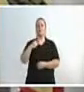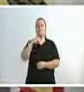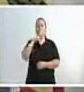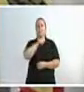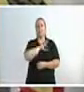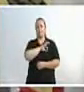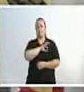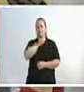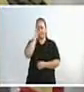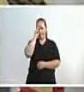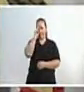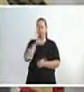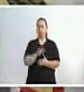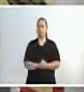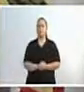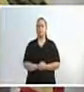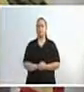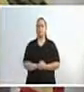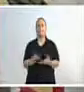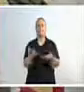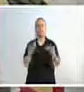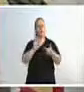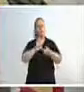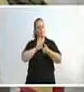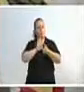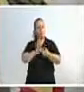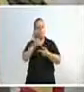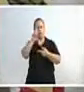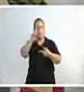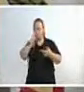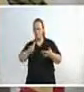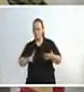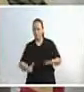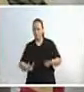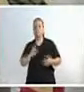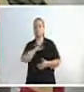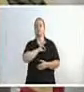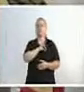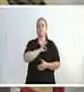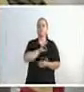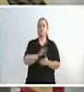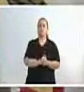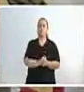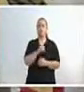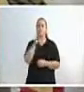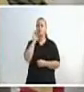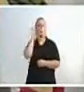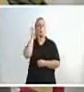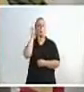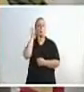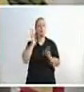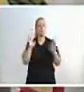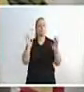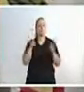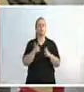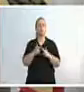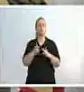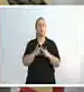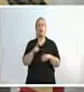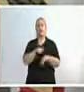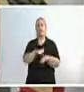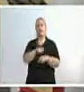o linchamento moral. Trazer para a bancada do jornal para fazer o linchamento moral. Não falaram? Vai ver que o tempo está